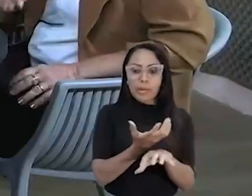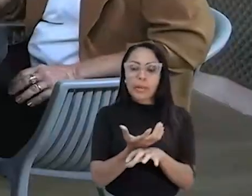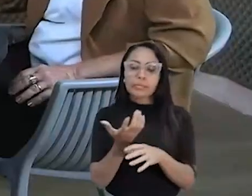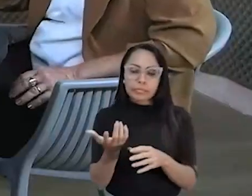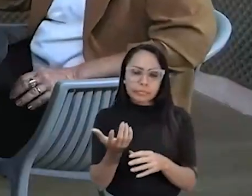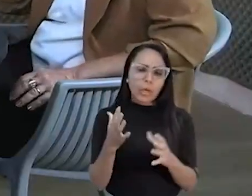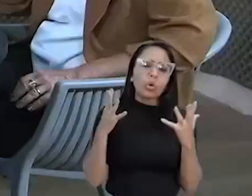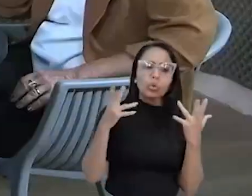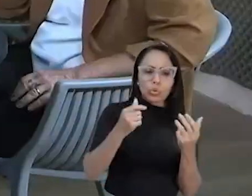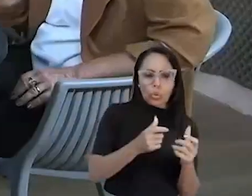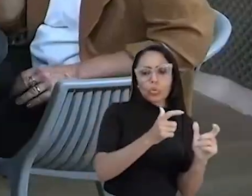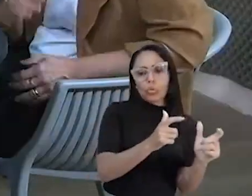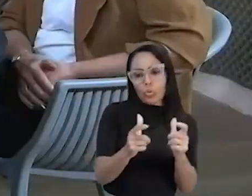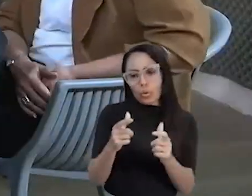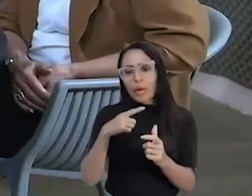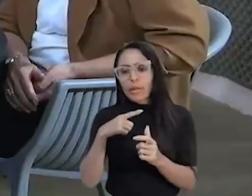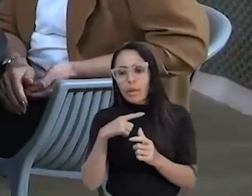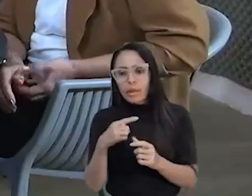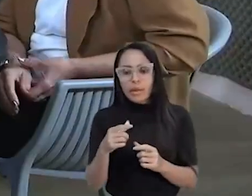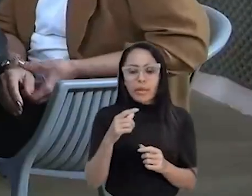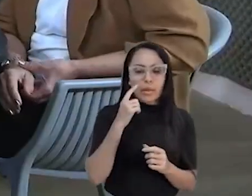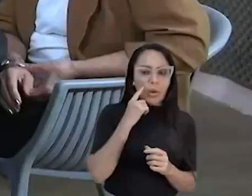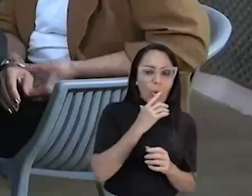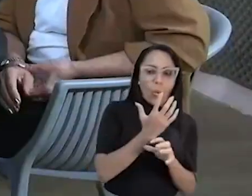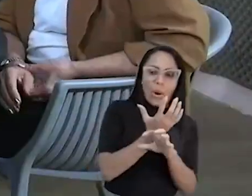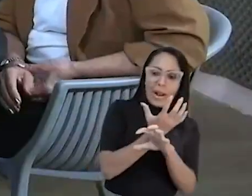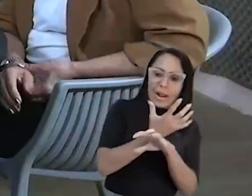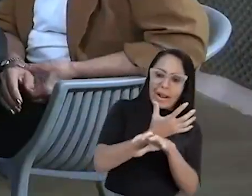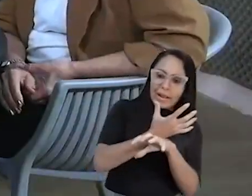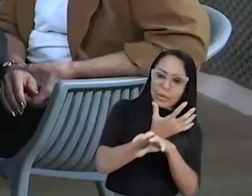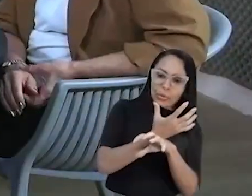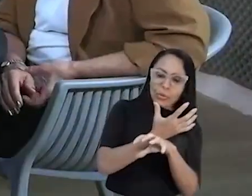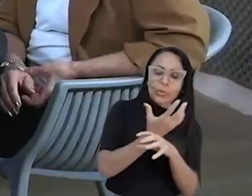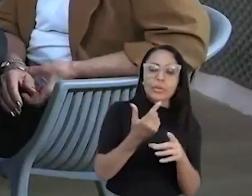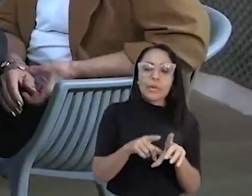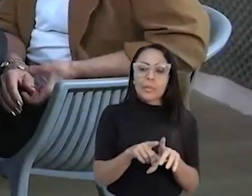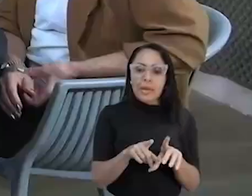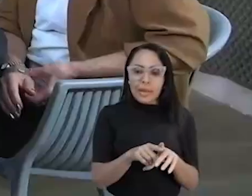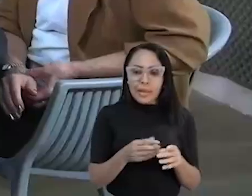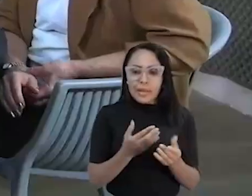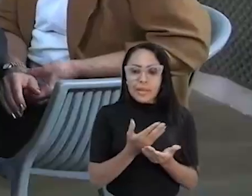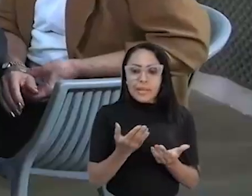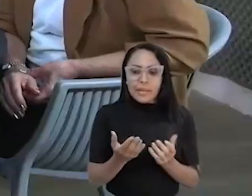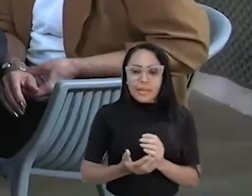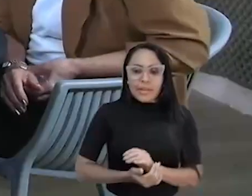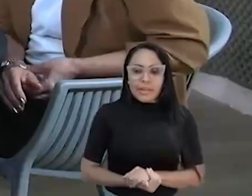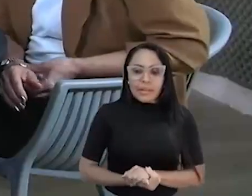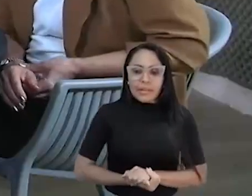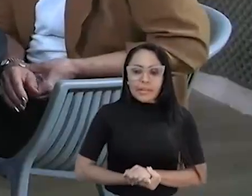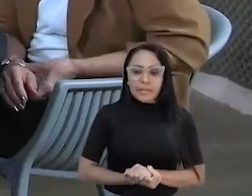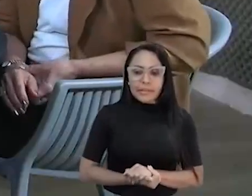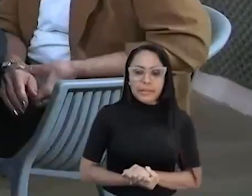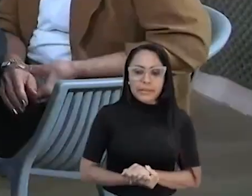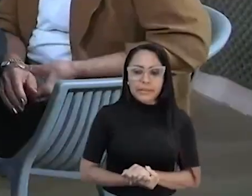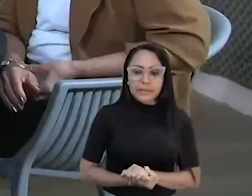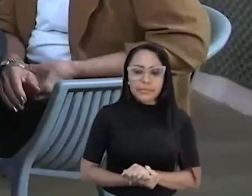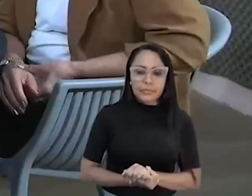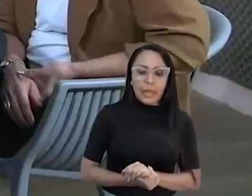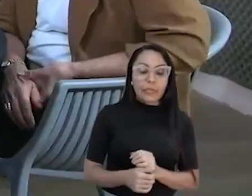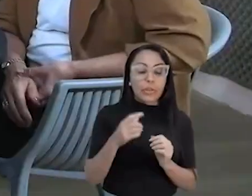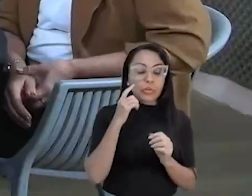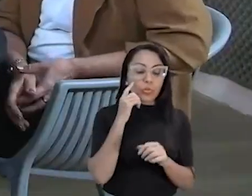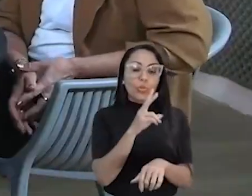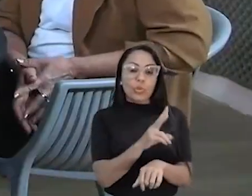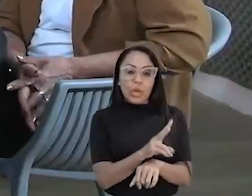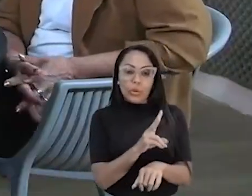casa? Né? Que você ou tá um cacto, ou cacto. Mais fácil cactus. A morta? Porque às vezes, né, o